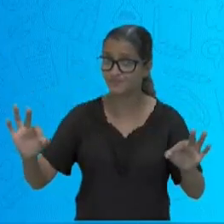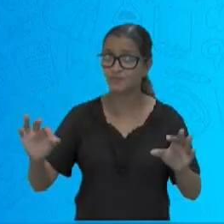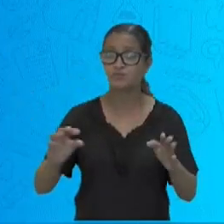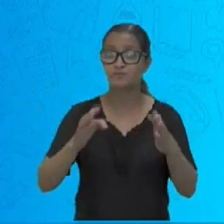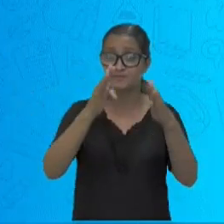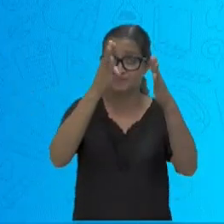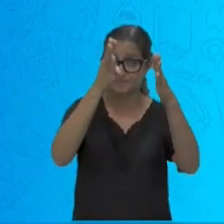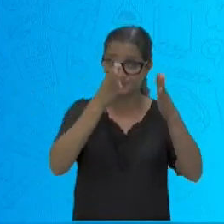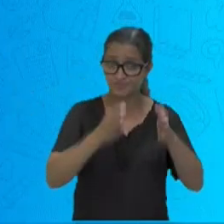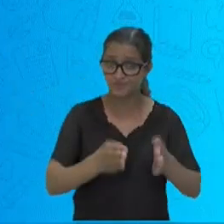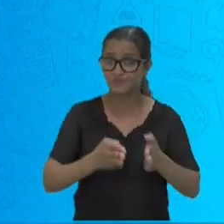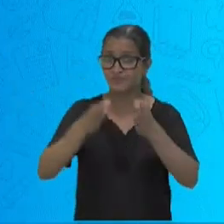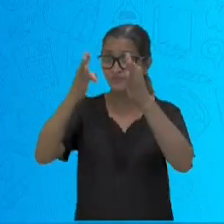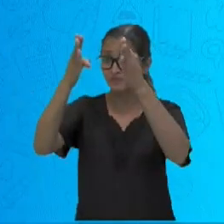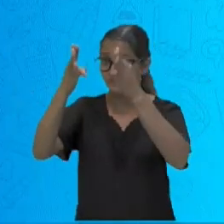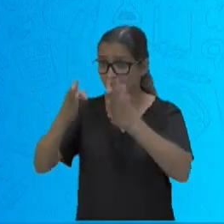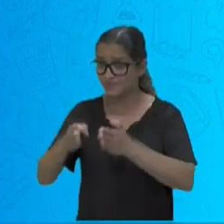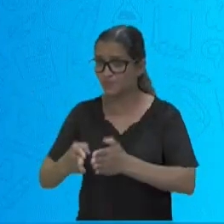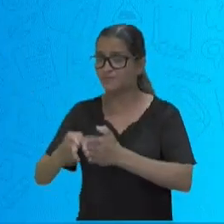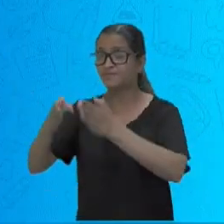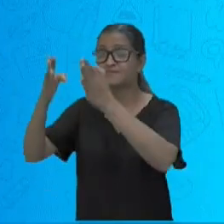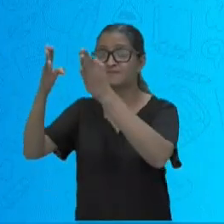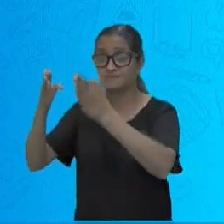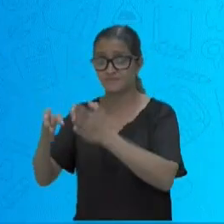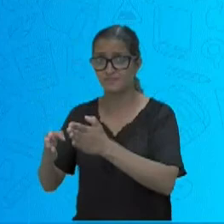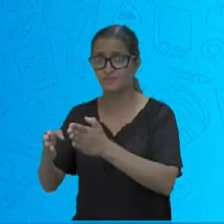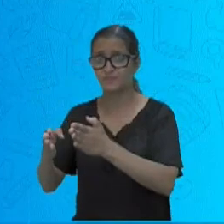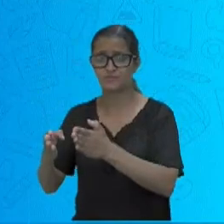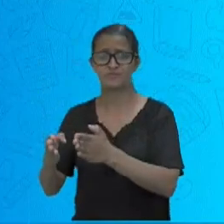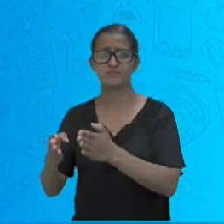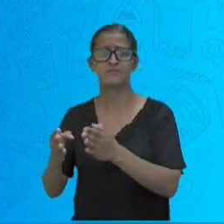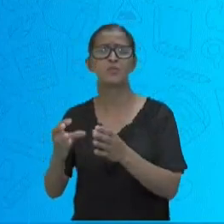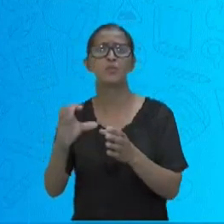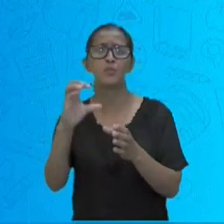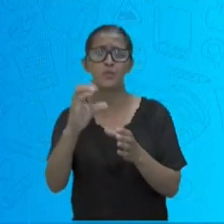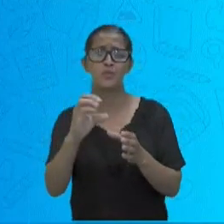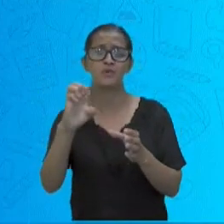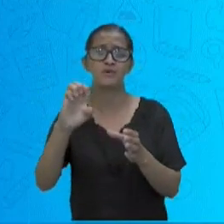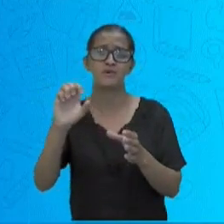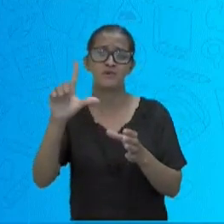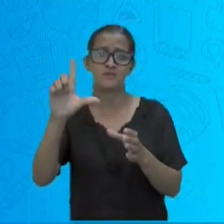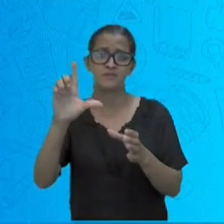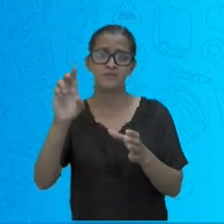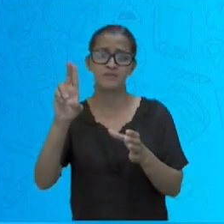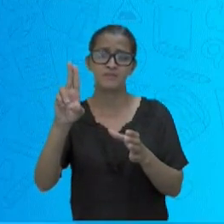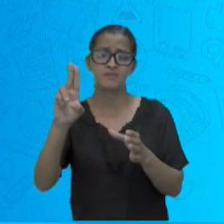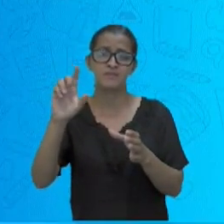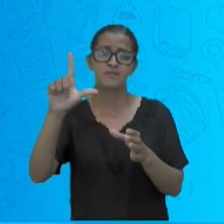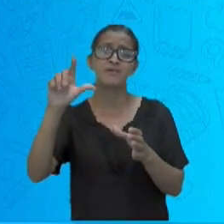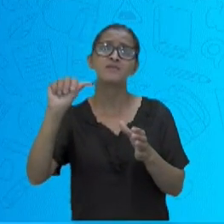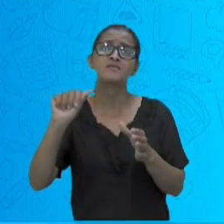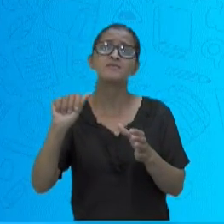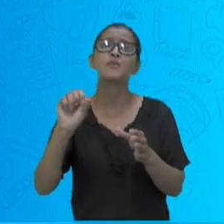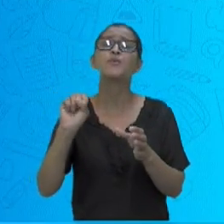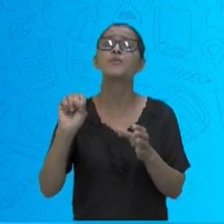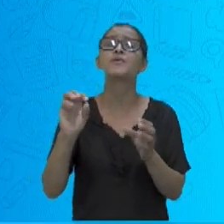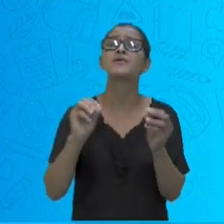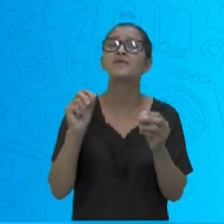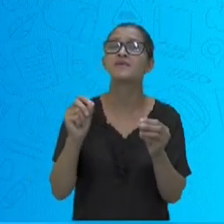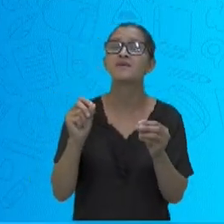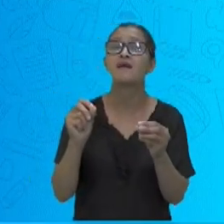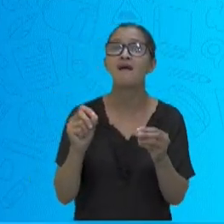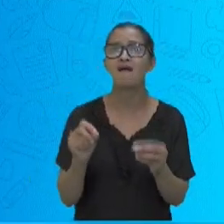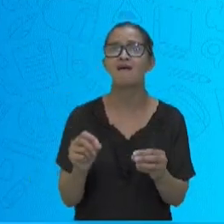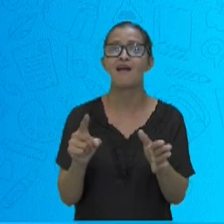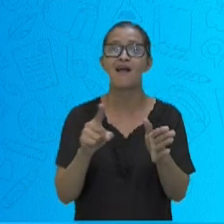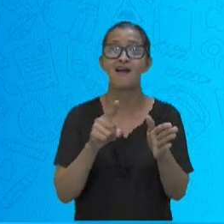colunas e as células. O que são as células? Célula é igual às informações, os dados